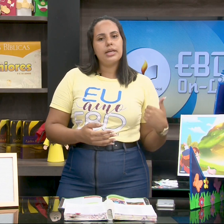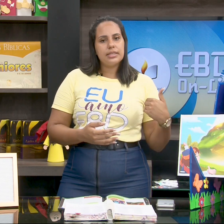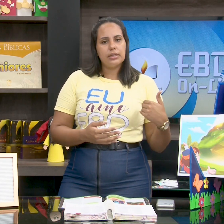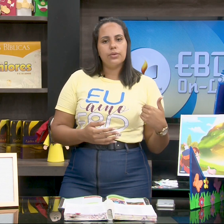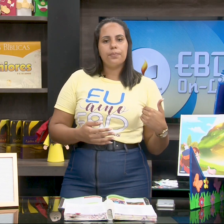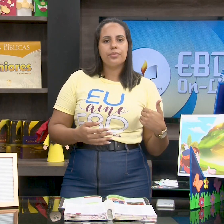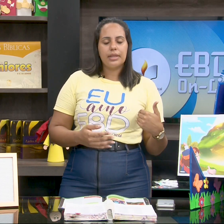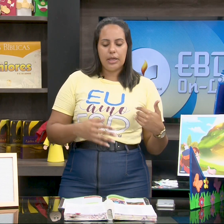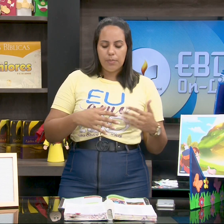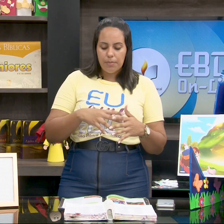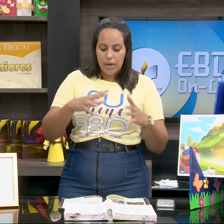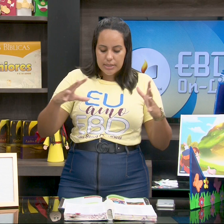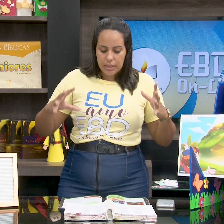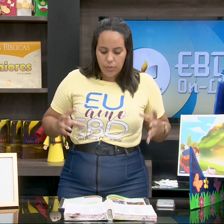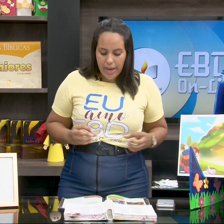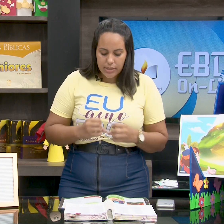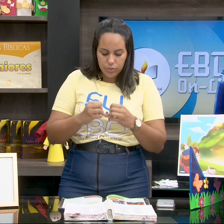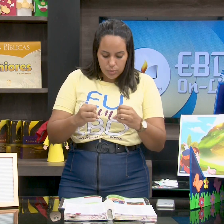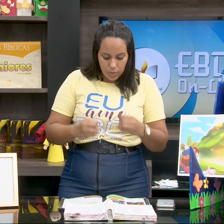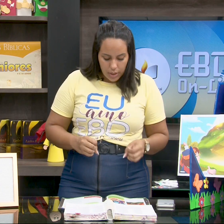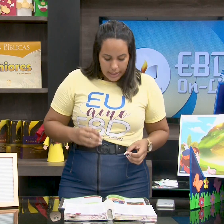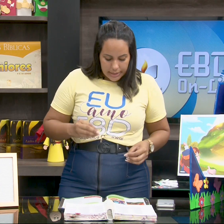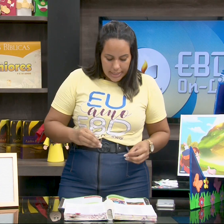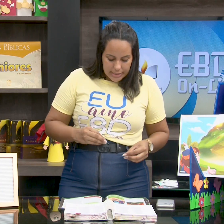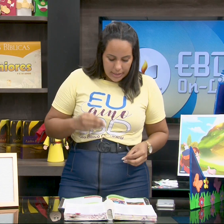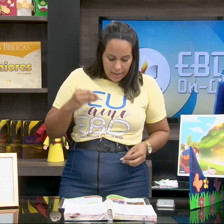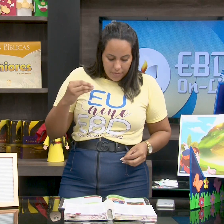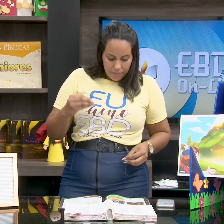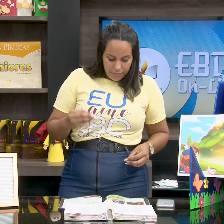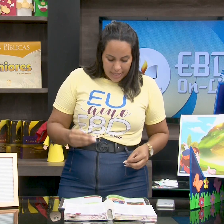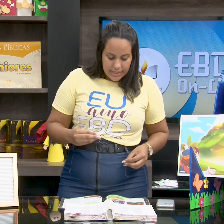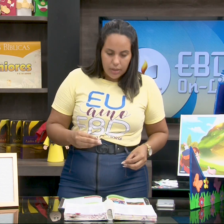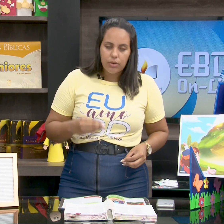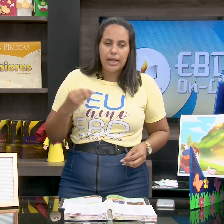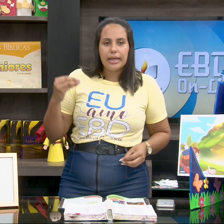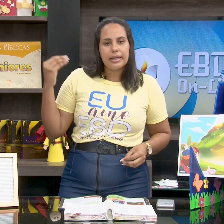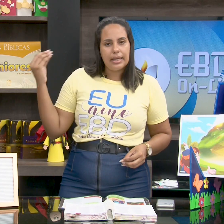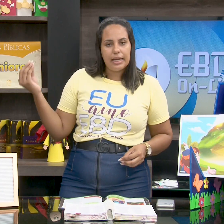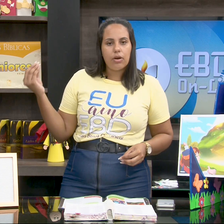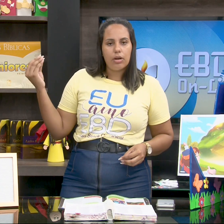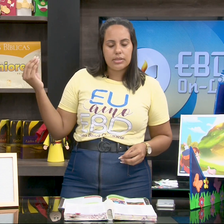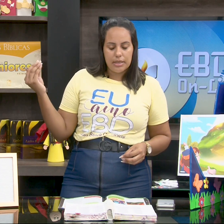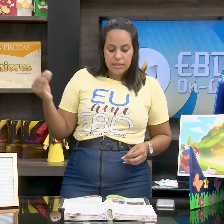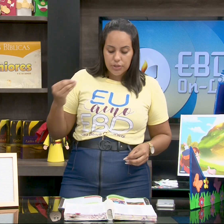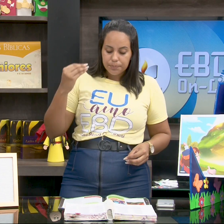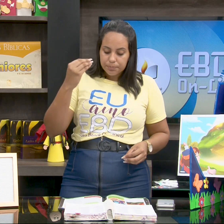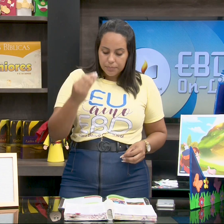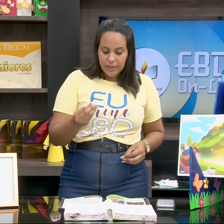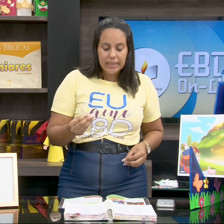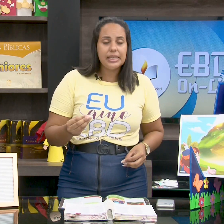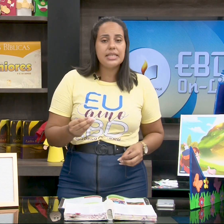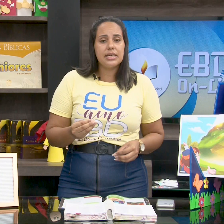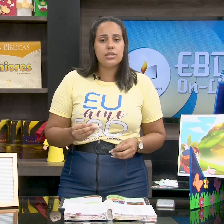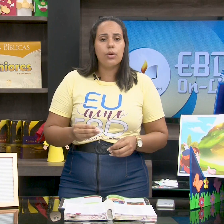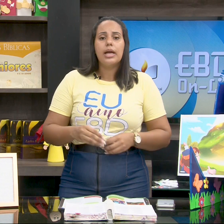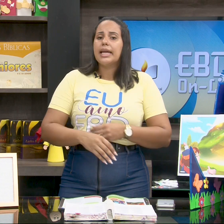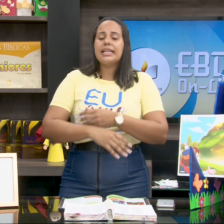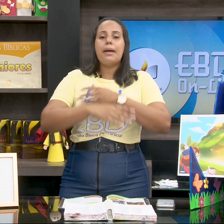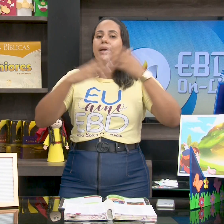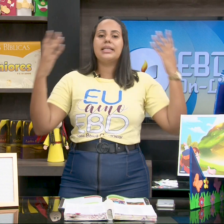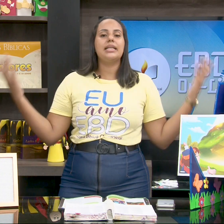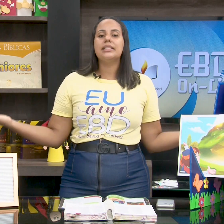o memorizando. E o memorizando, o resumo desse versículo, que está lá em Colossenses, Diz